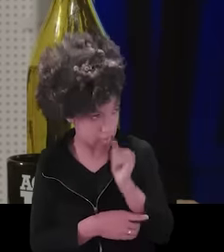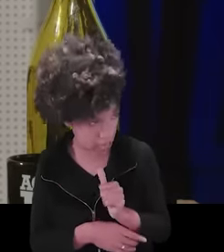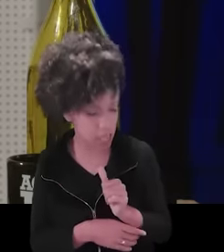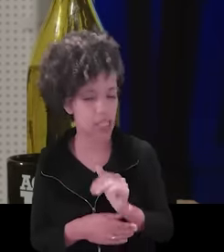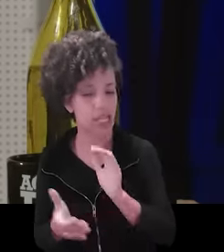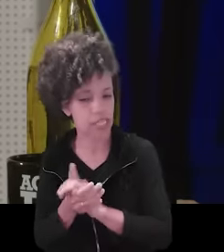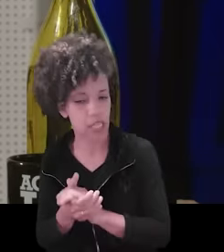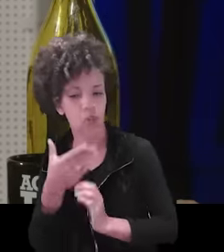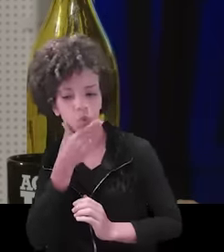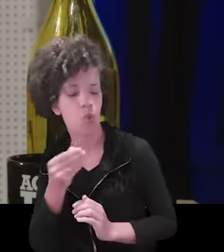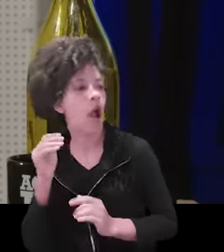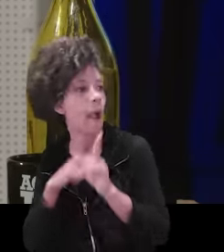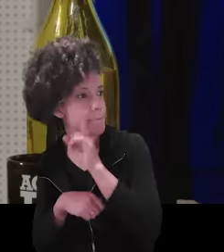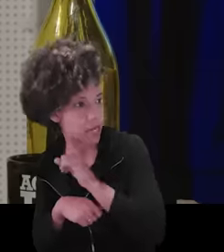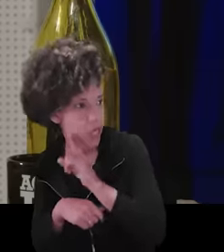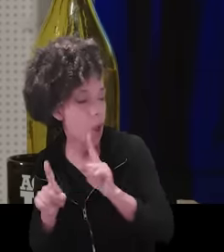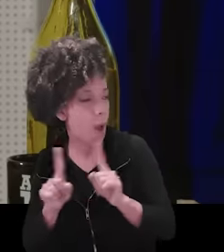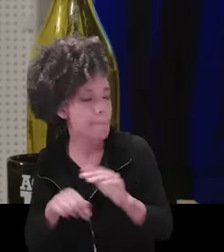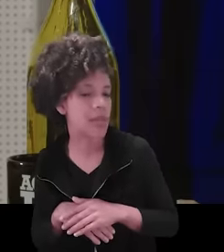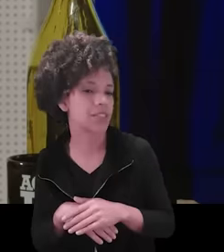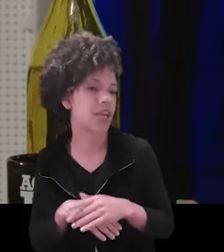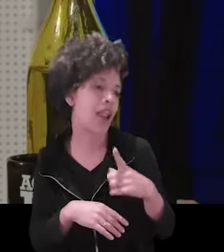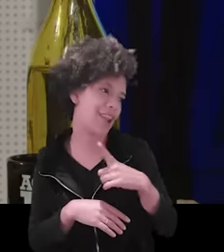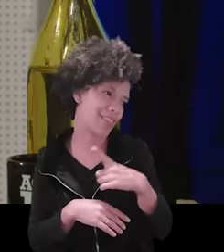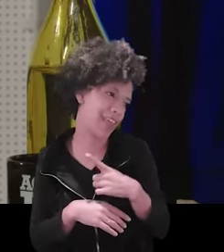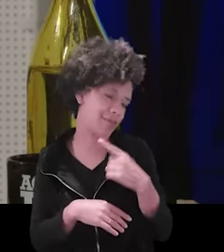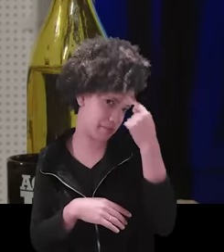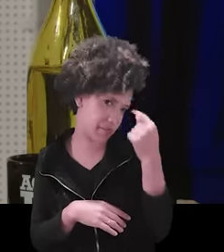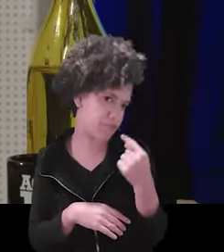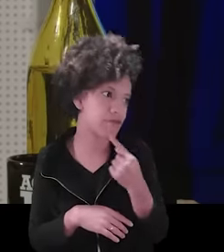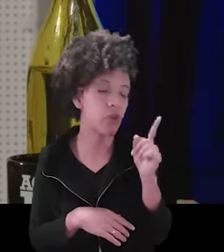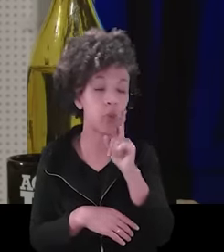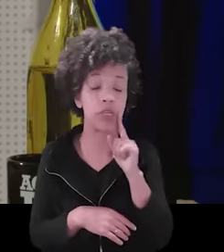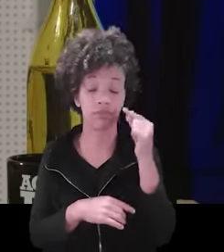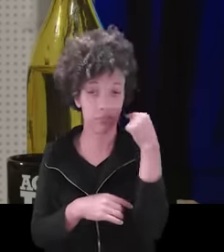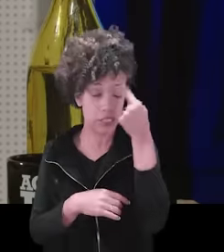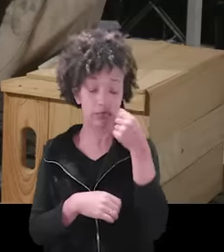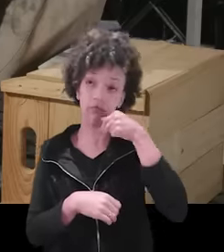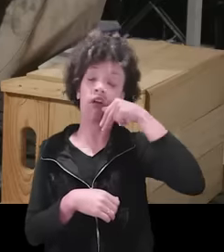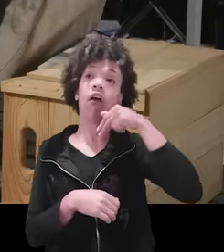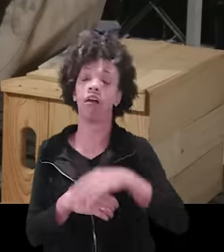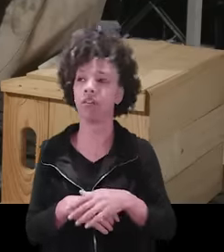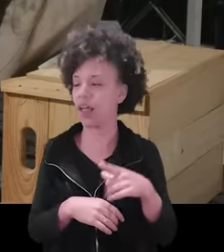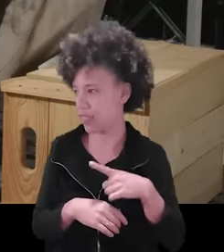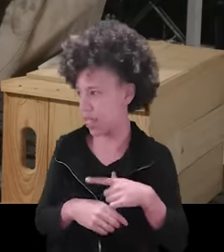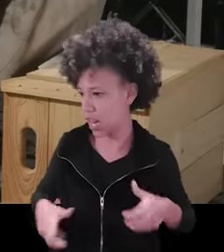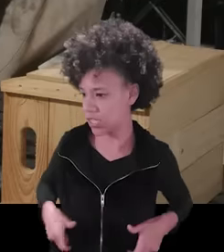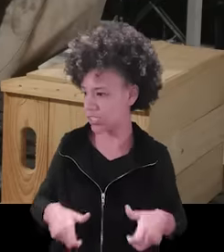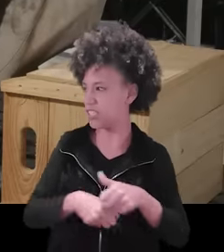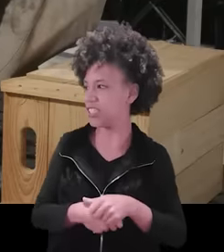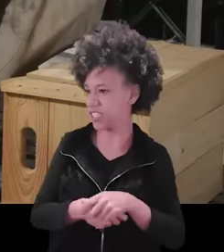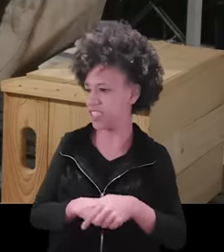americano e ele assim eu só é porque ele é bem caricato americano mesmo que eu olhando o alho bem assim de